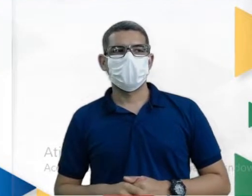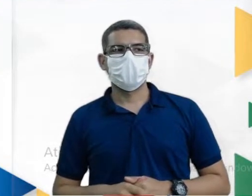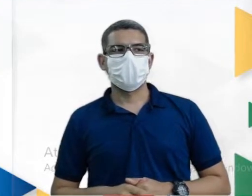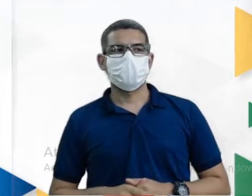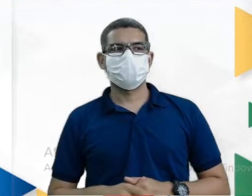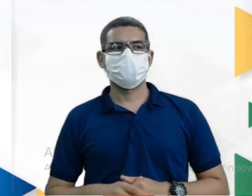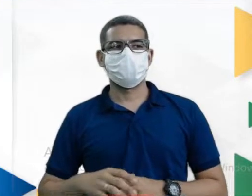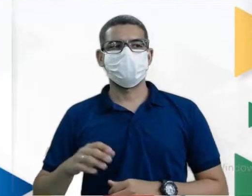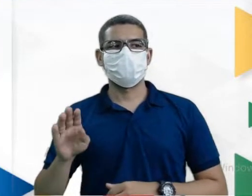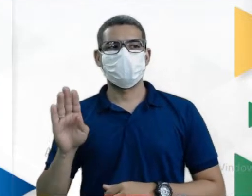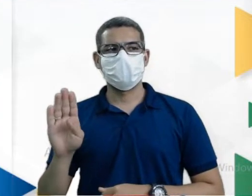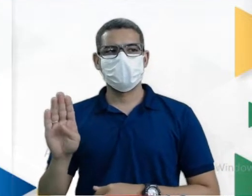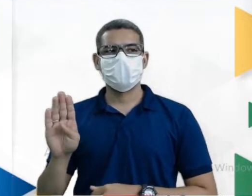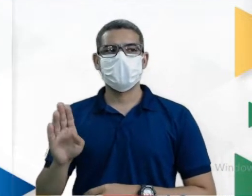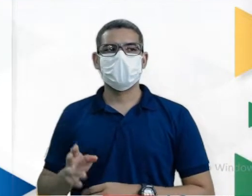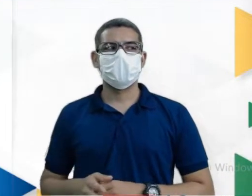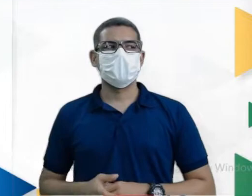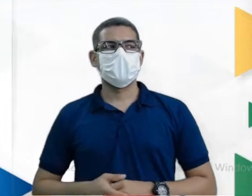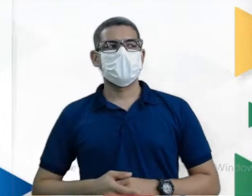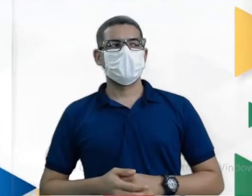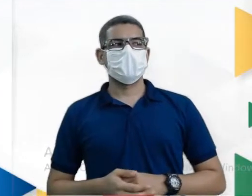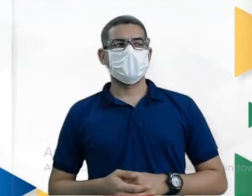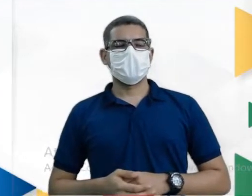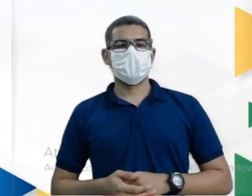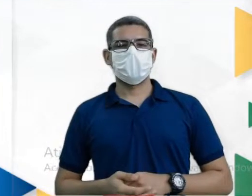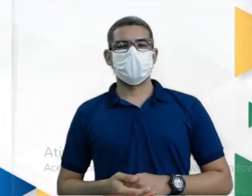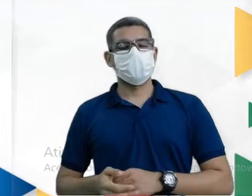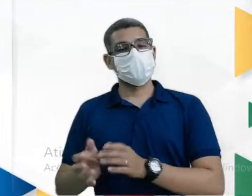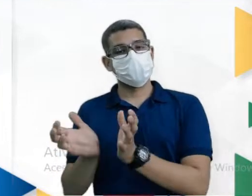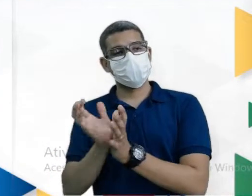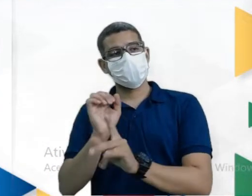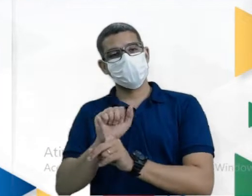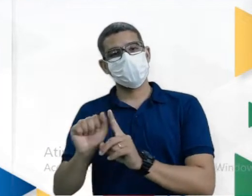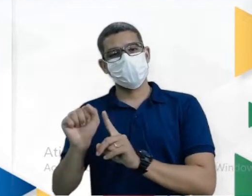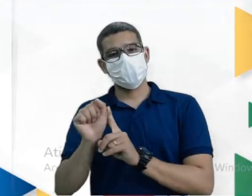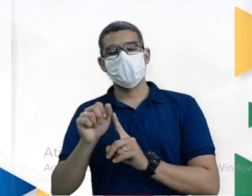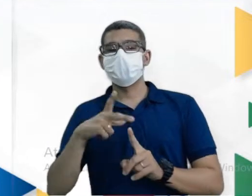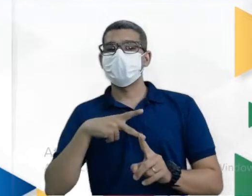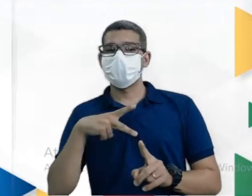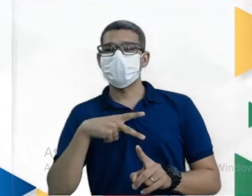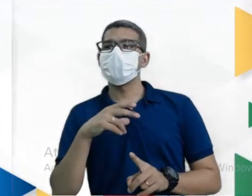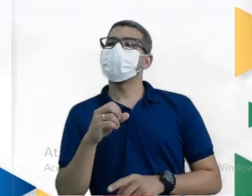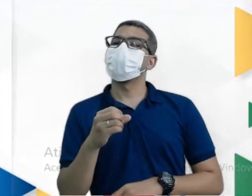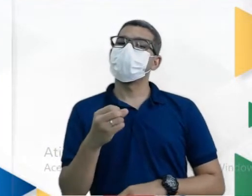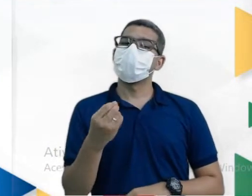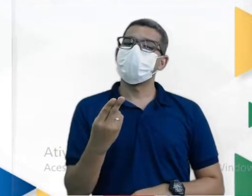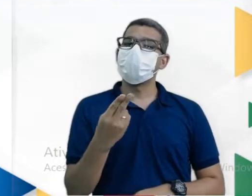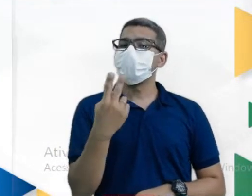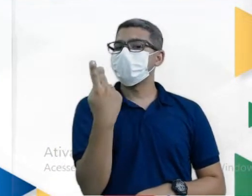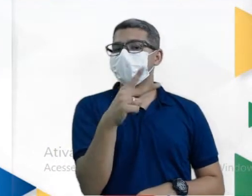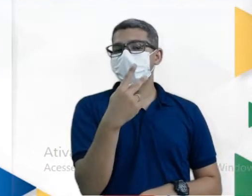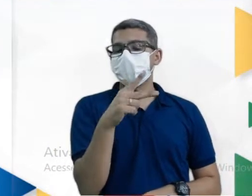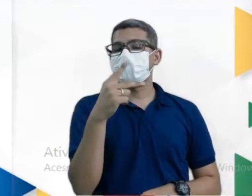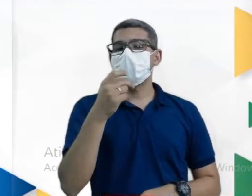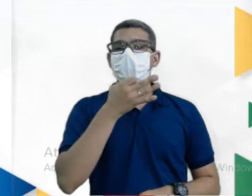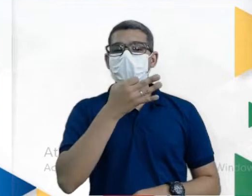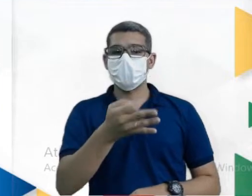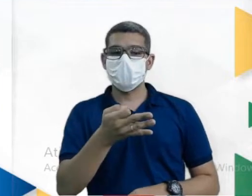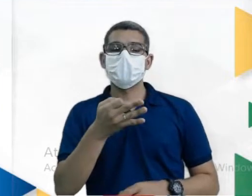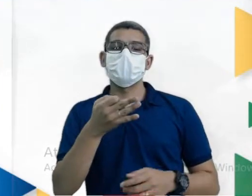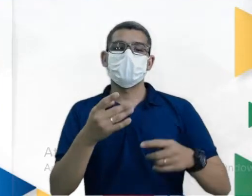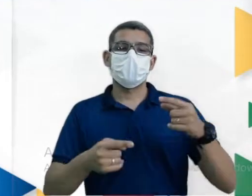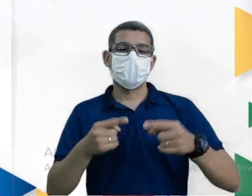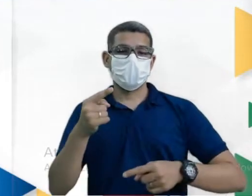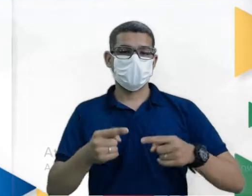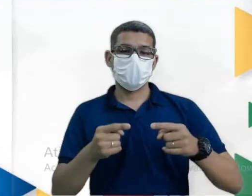particular social group or political opinion. É de um grupo social particular ou de uma determinada opinião política, então eles fogem